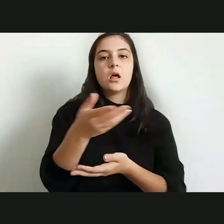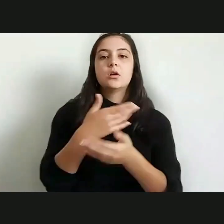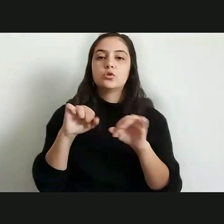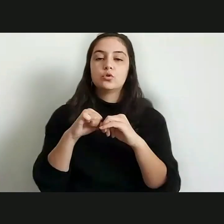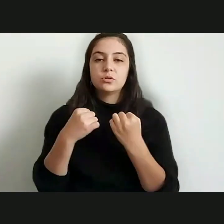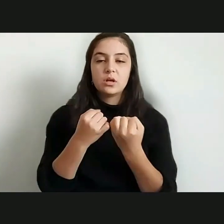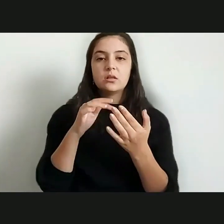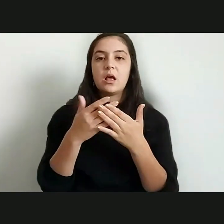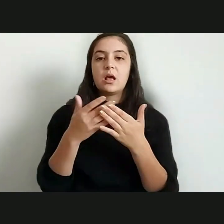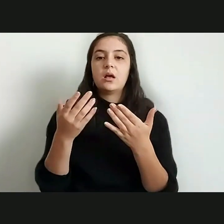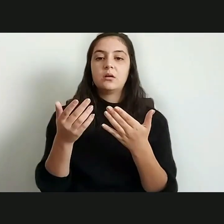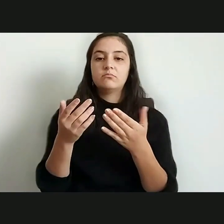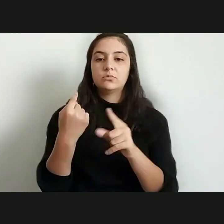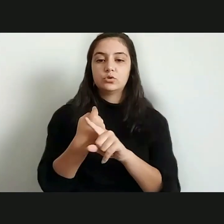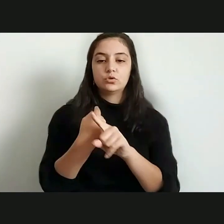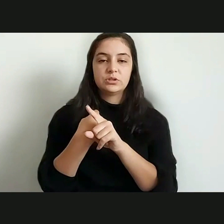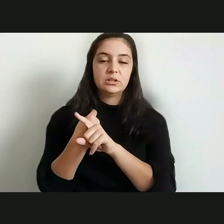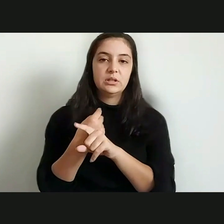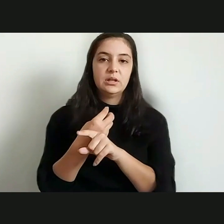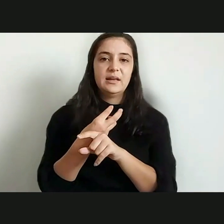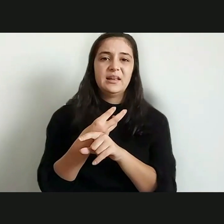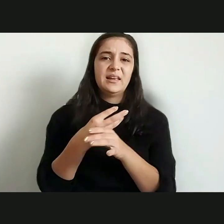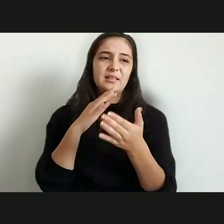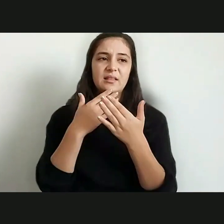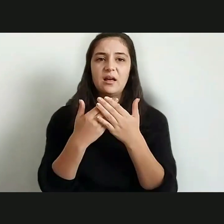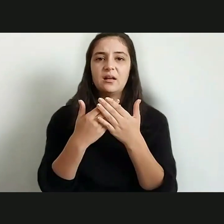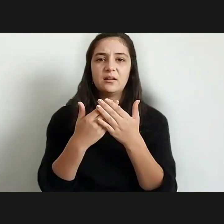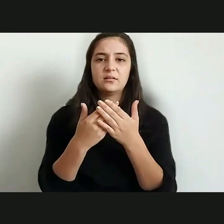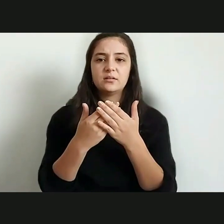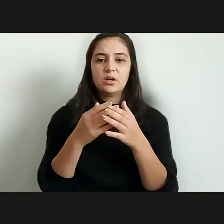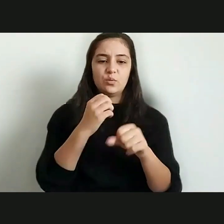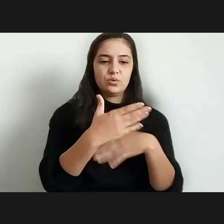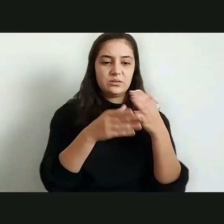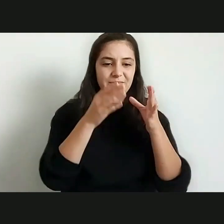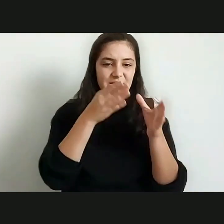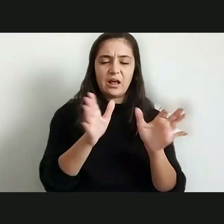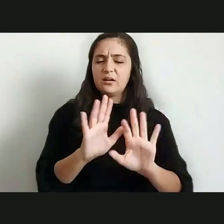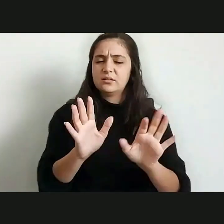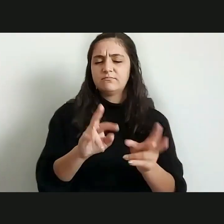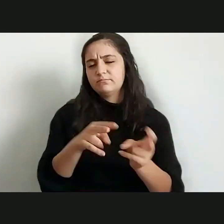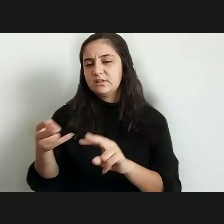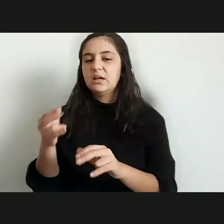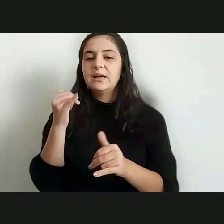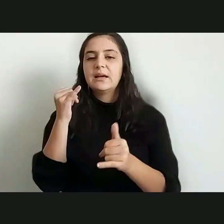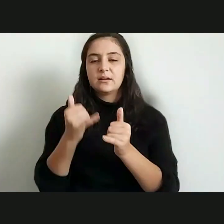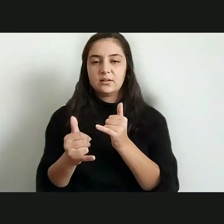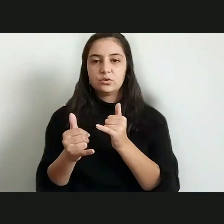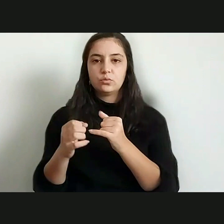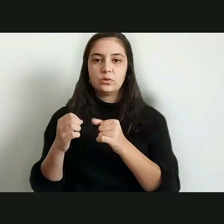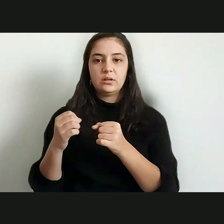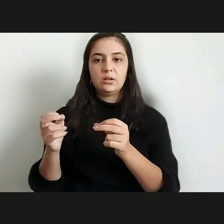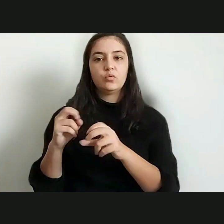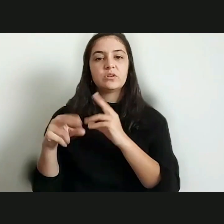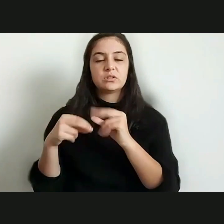nossos instrumentos, e sermos menos ligados aos procedimentos e mais ligados ao risco e à inovação. Há uma